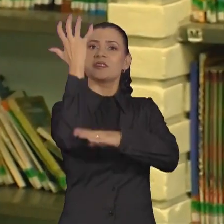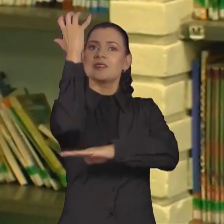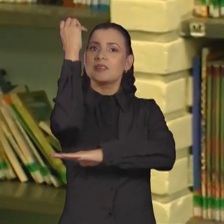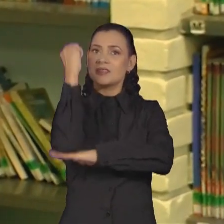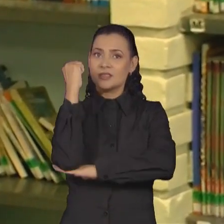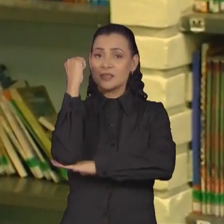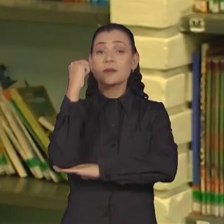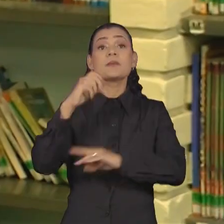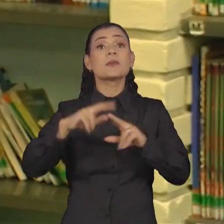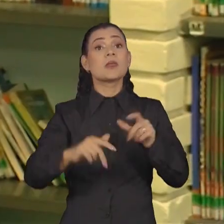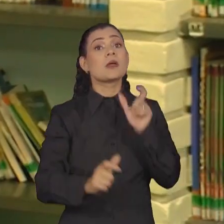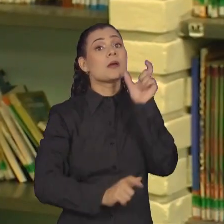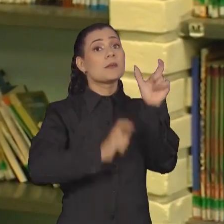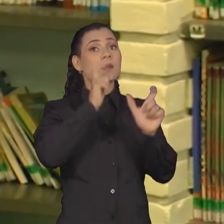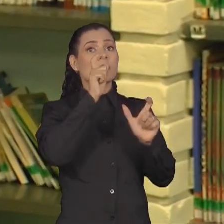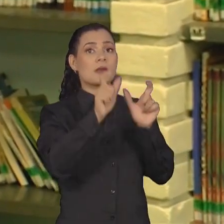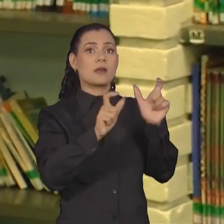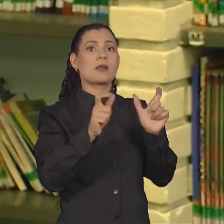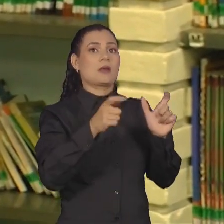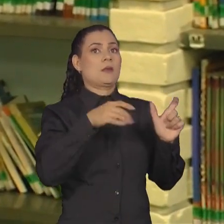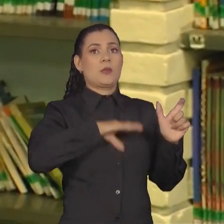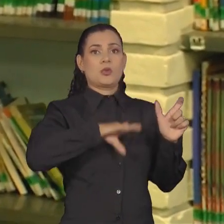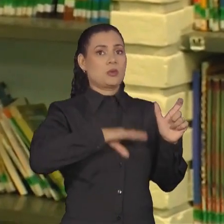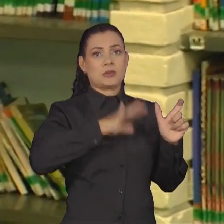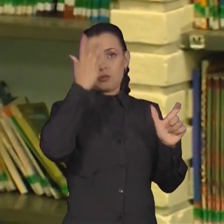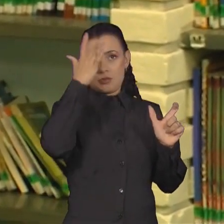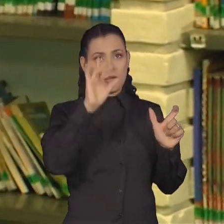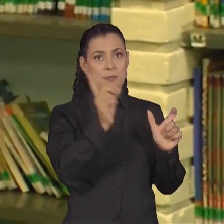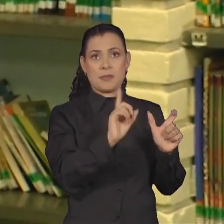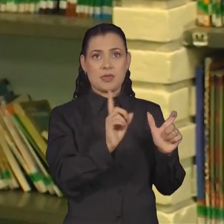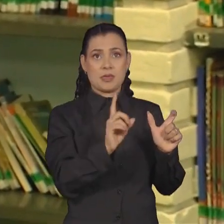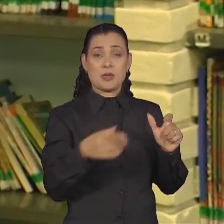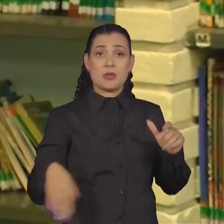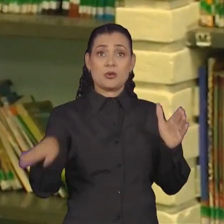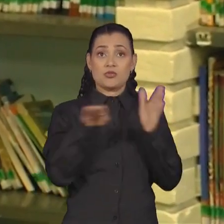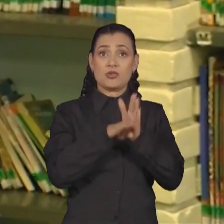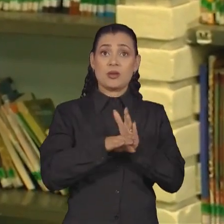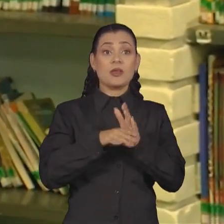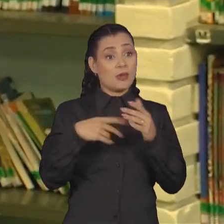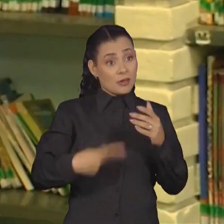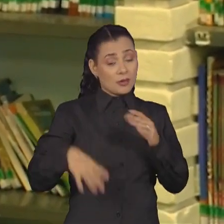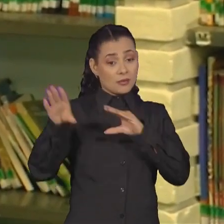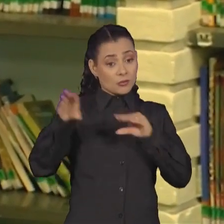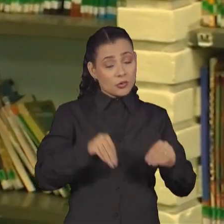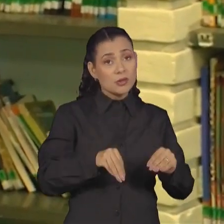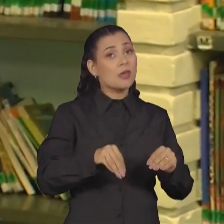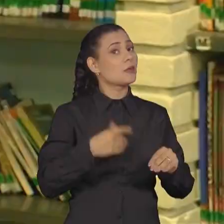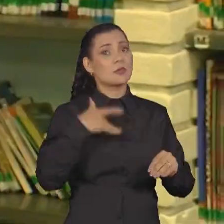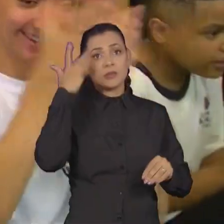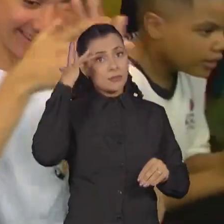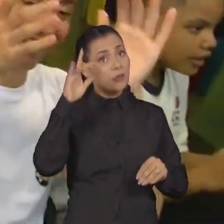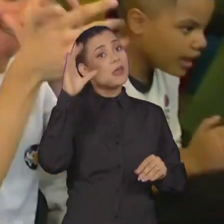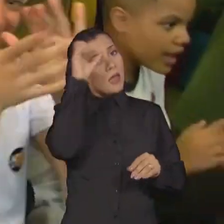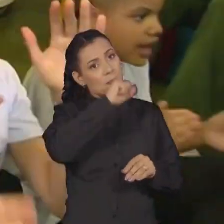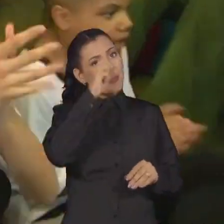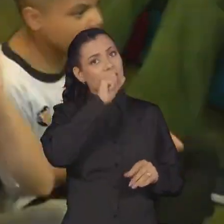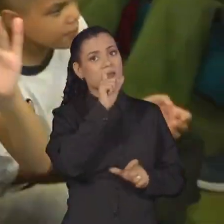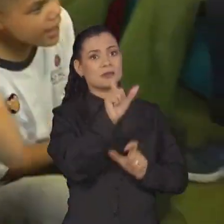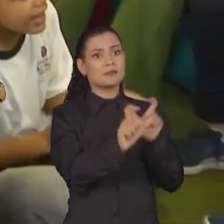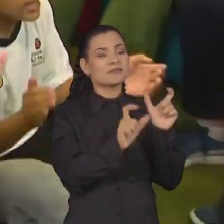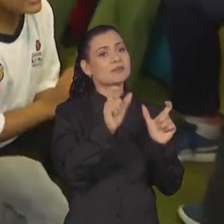falar português, que eu não sabia. Eu tinha chegado cá e eu não sabia falar português. Eu aprendi.